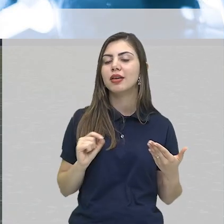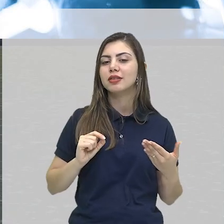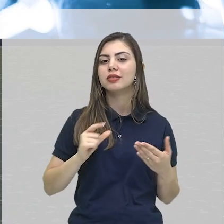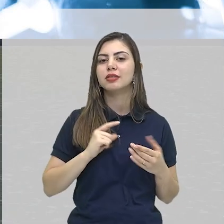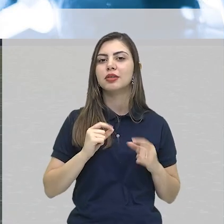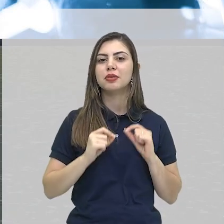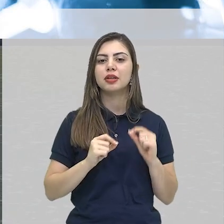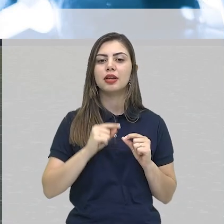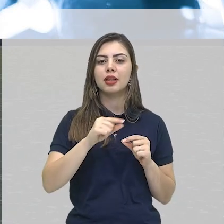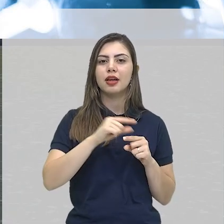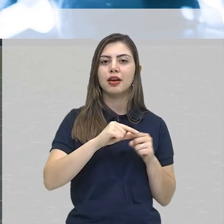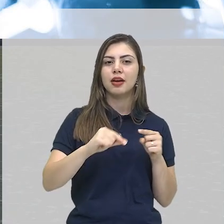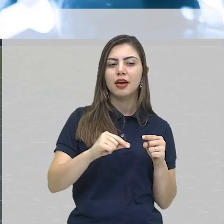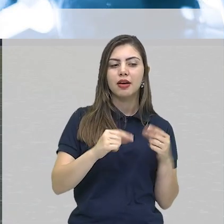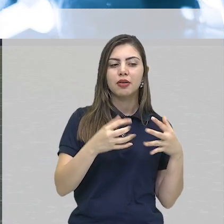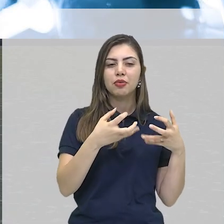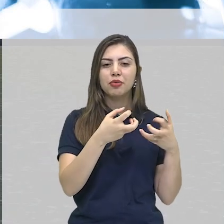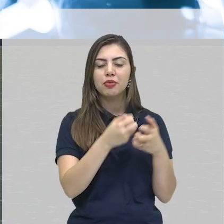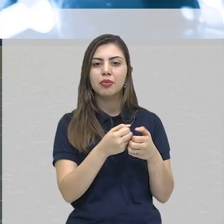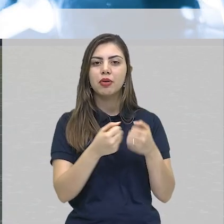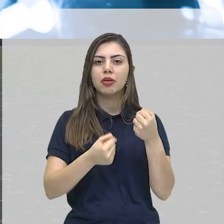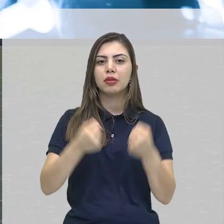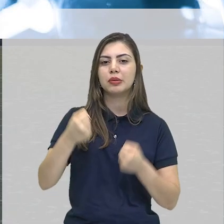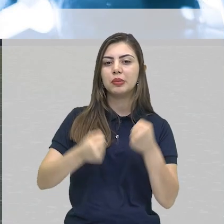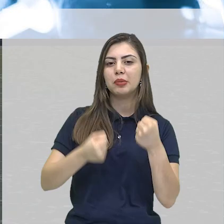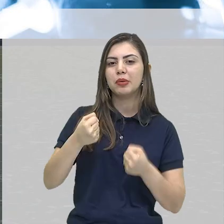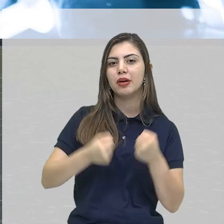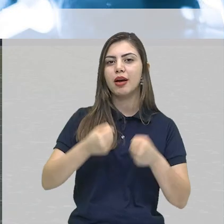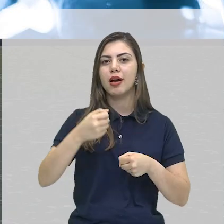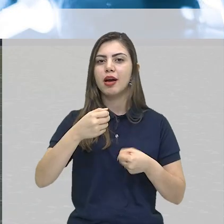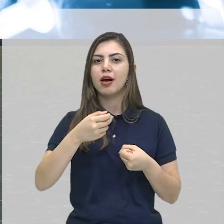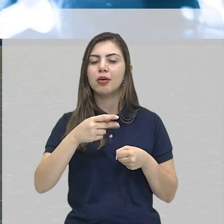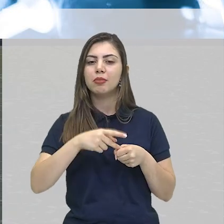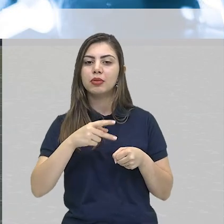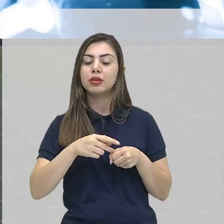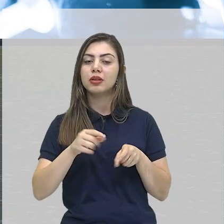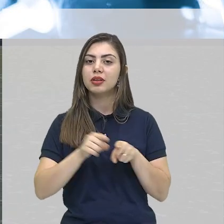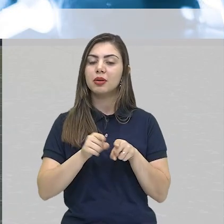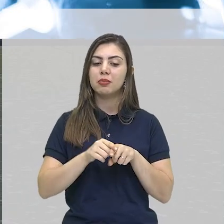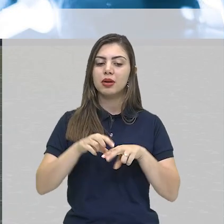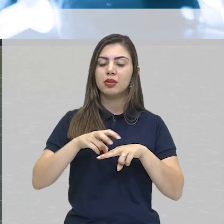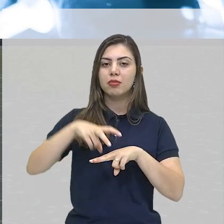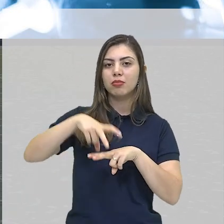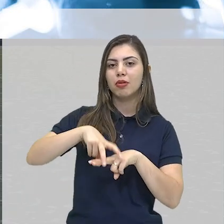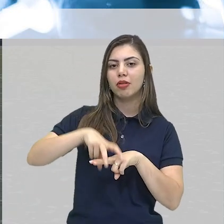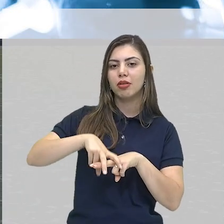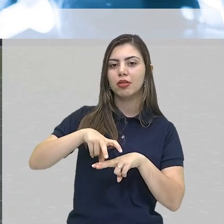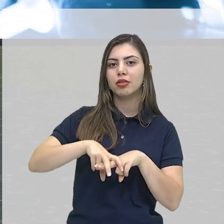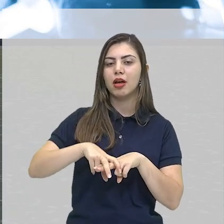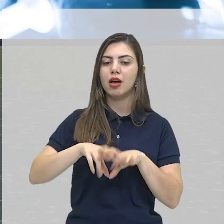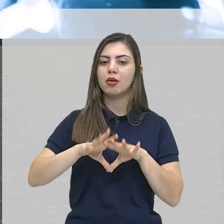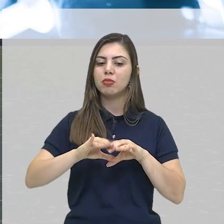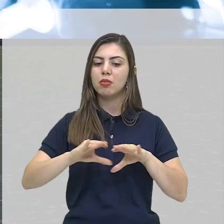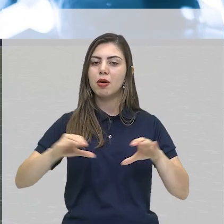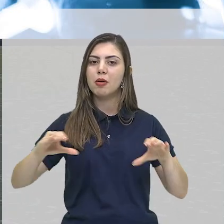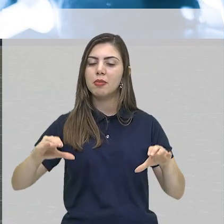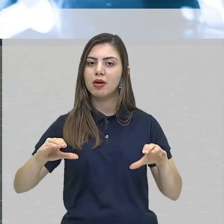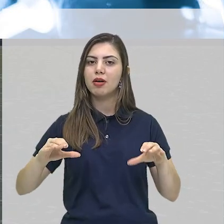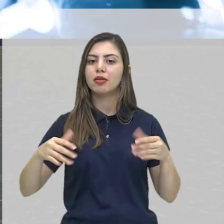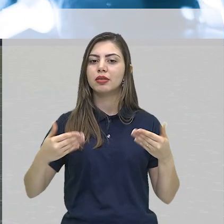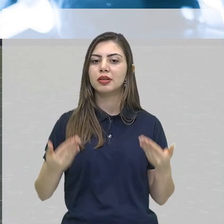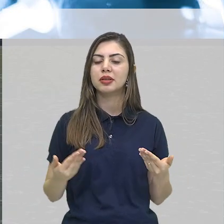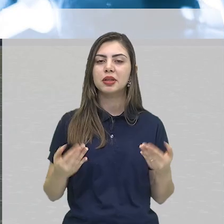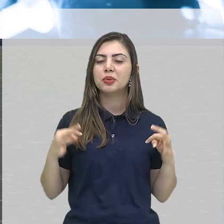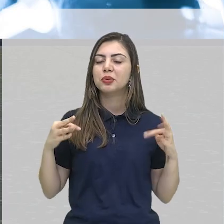da ferrugem do carro, da carteira que você está sentada, né? Tem ali a ferrugem. Então, tudo